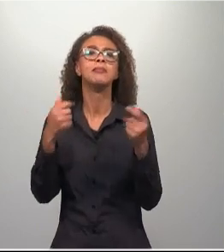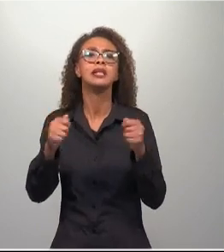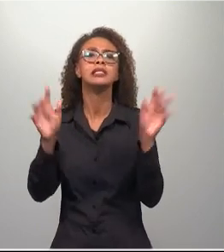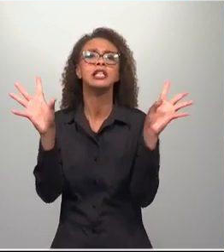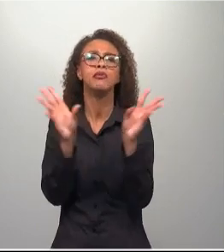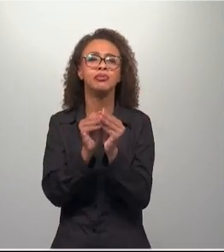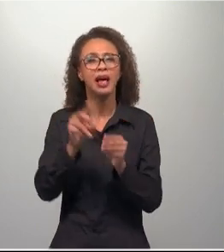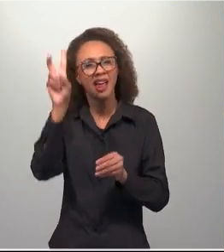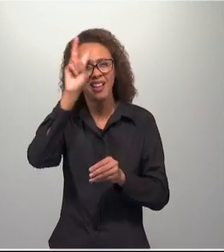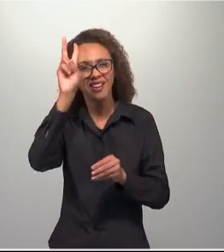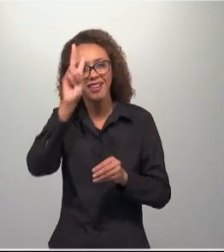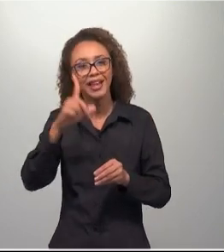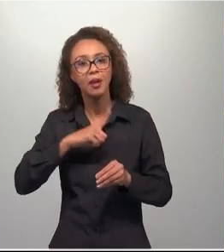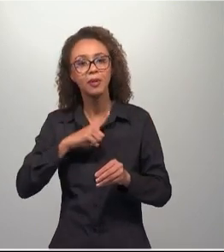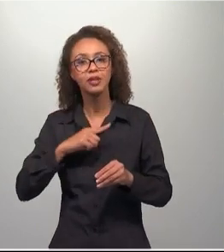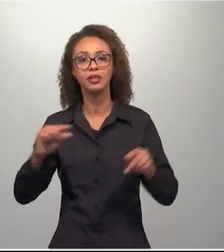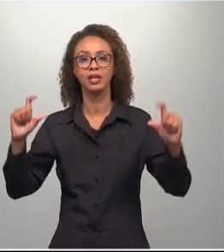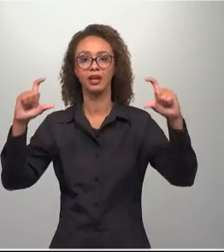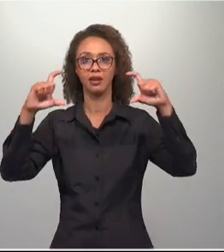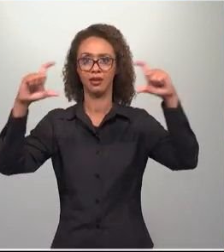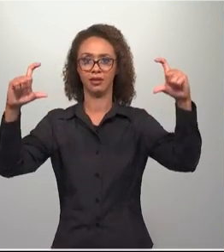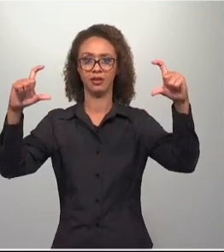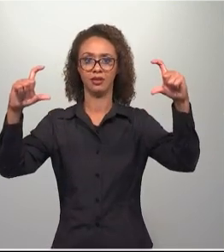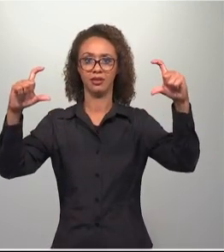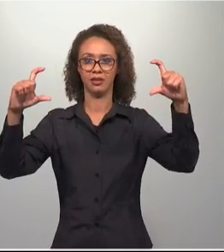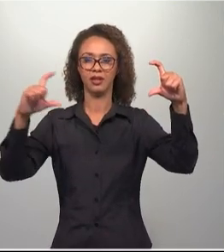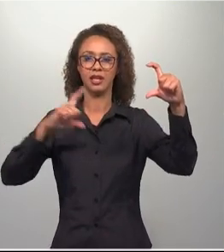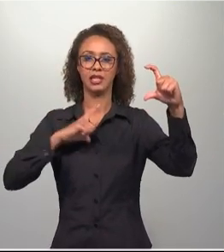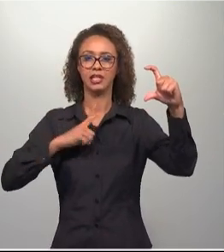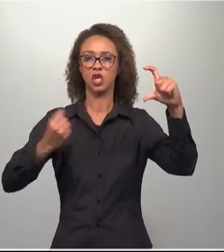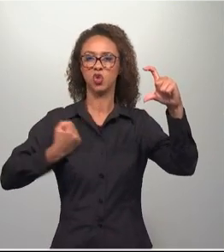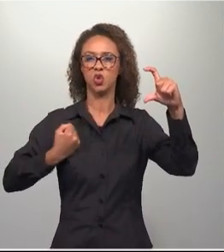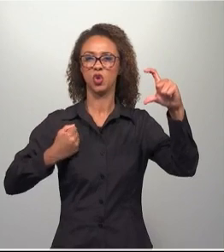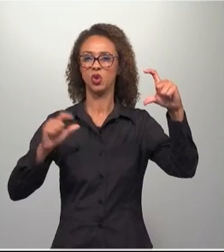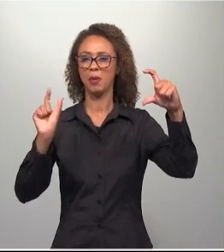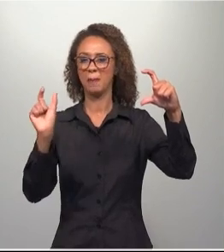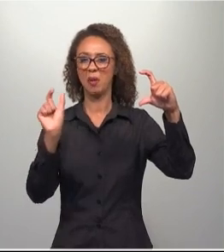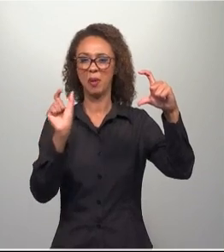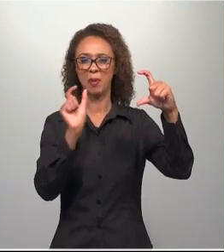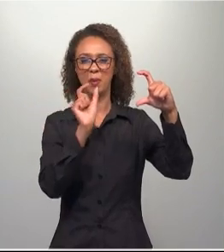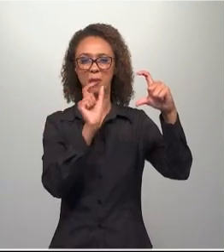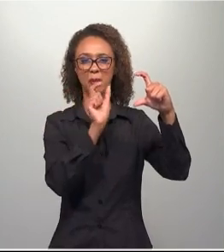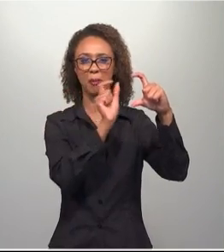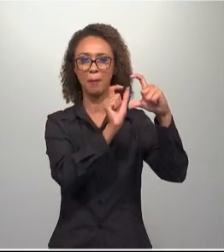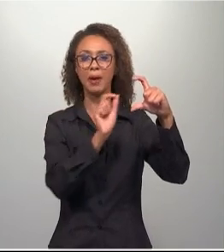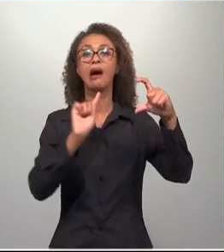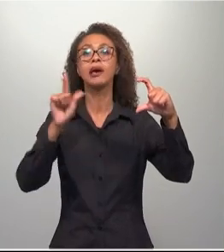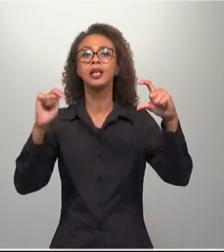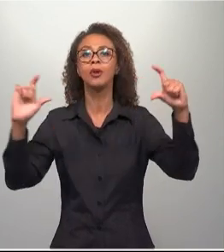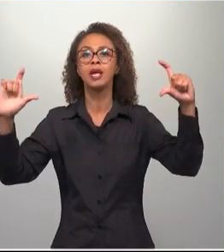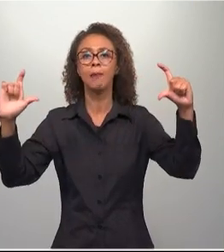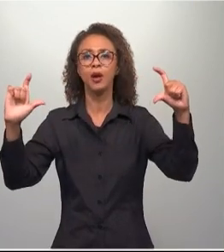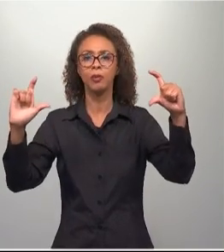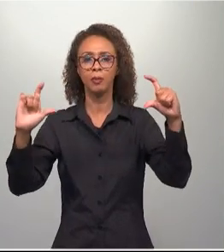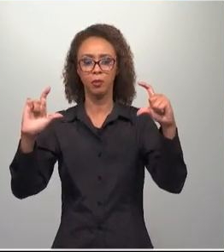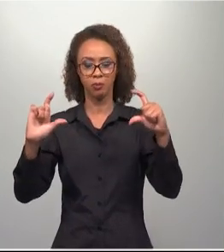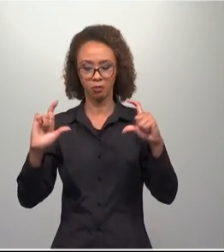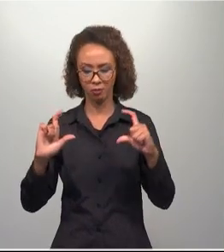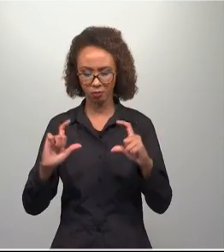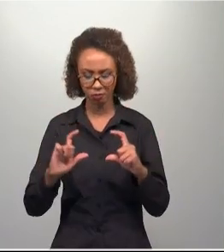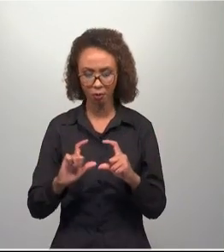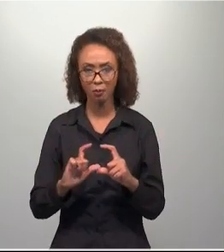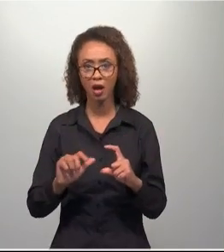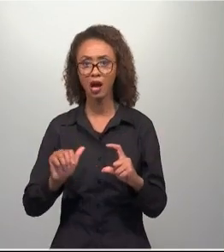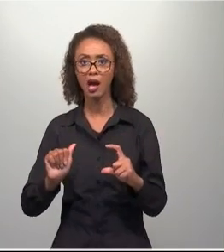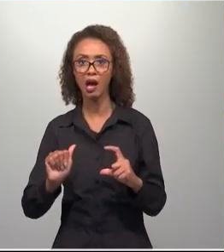tinha lá uma um grande número de de variáveis e uma expressão grande que virou lá duas a e